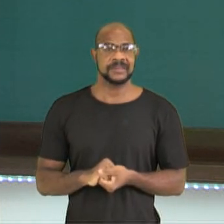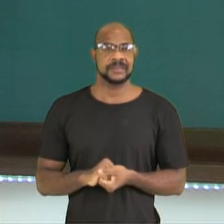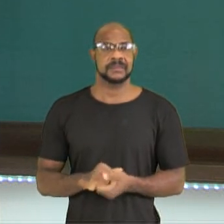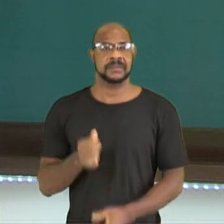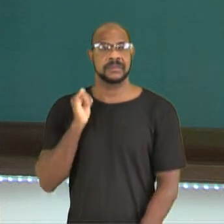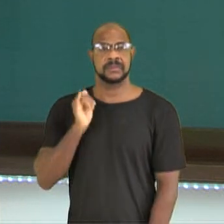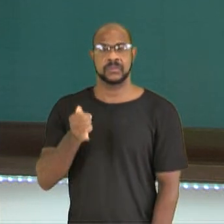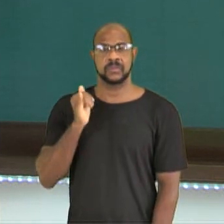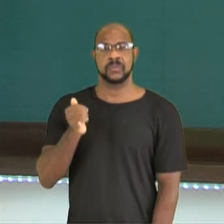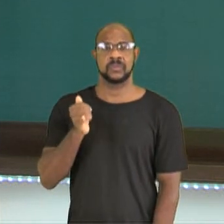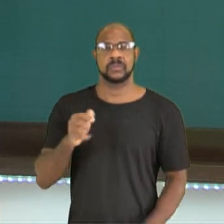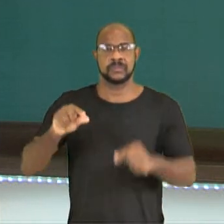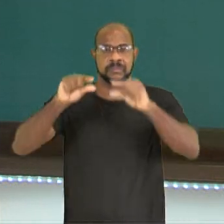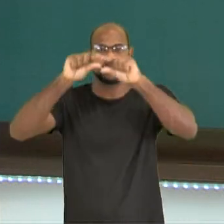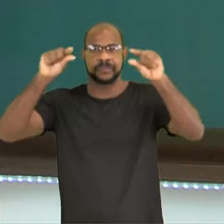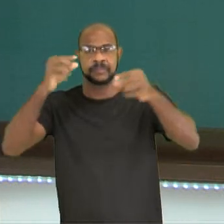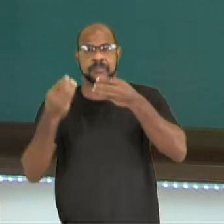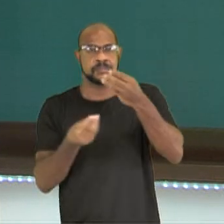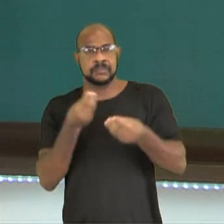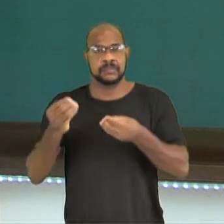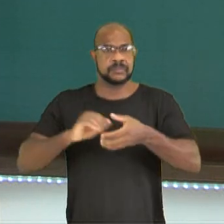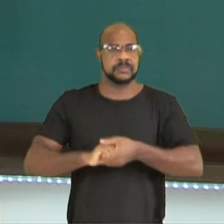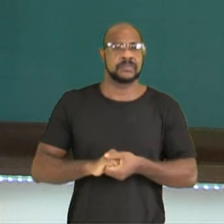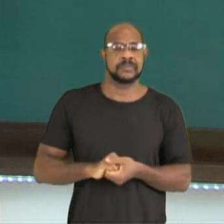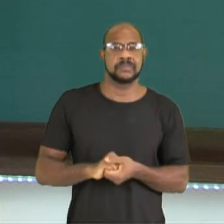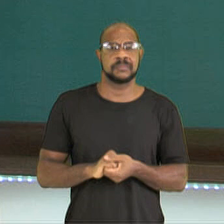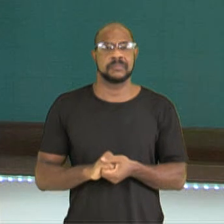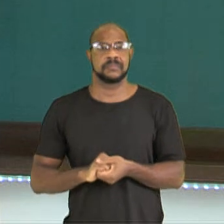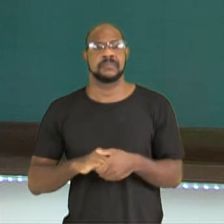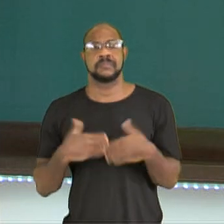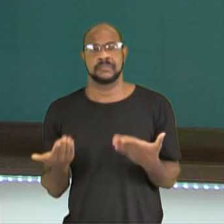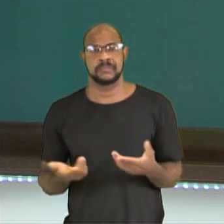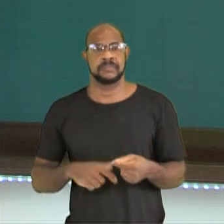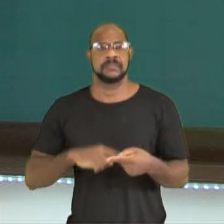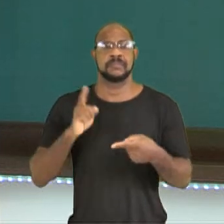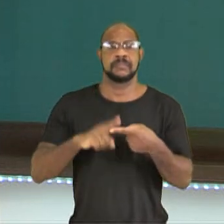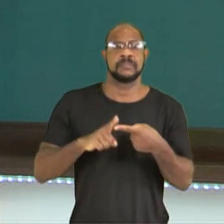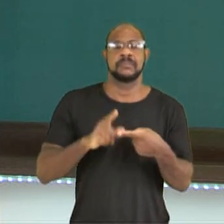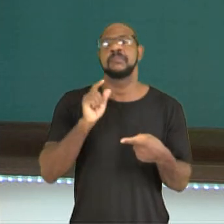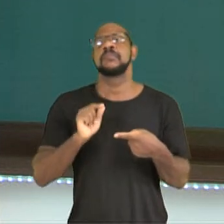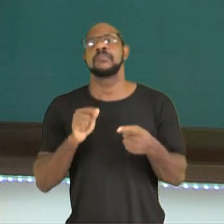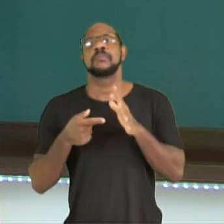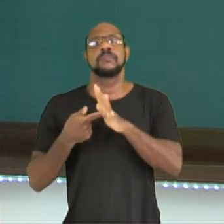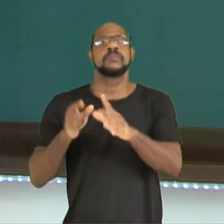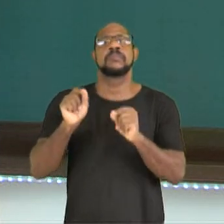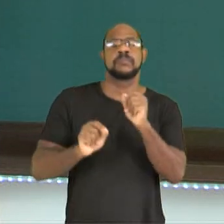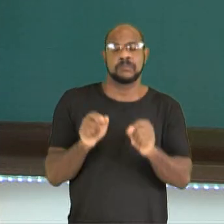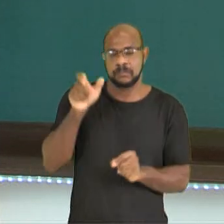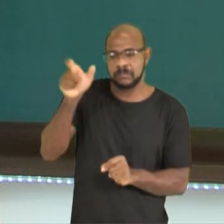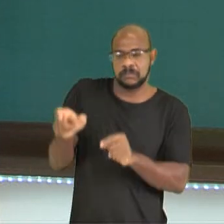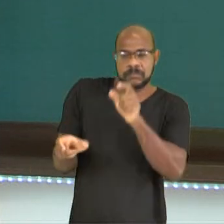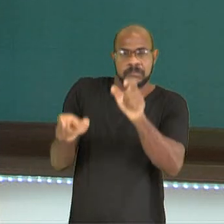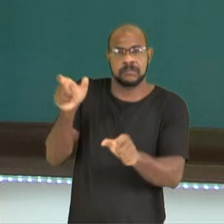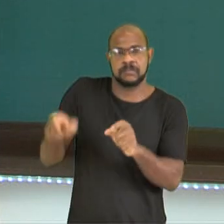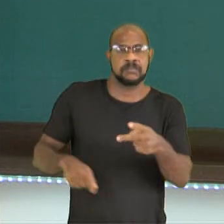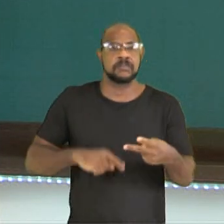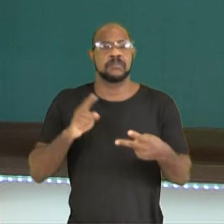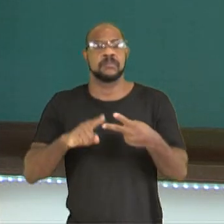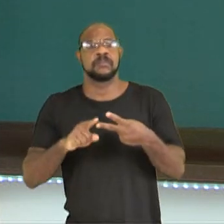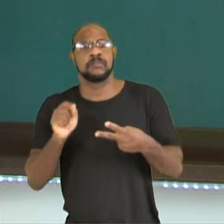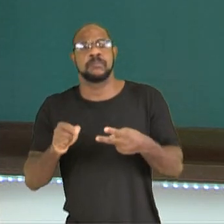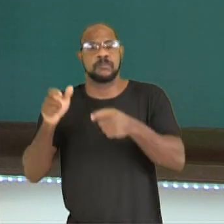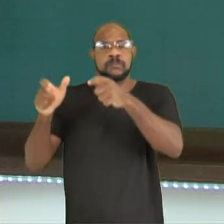Falando sobre a introdução desse conto, que informações nós temos? Nós temos a apresentação dos personagens e também